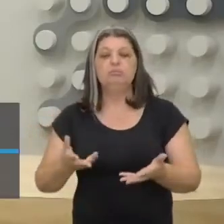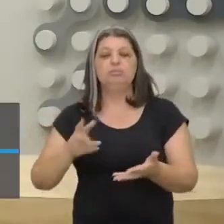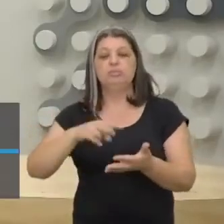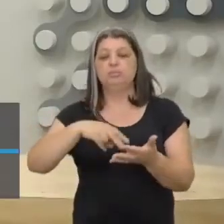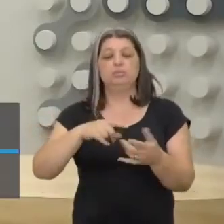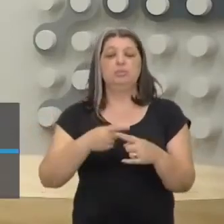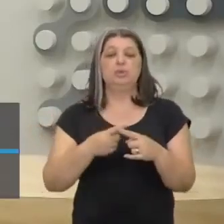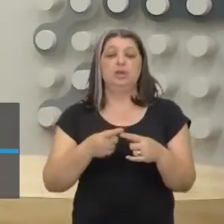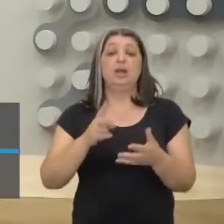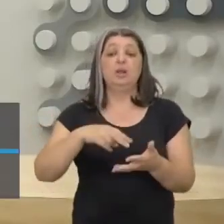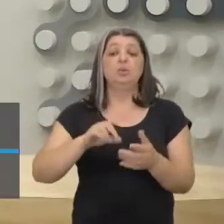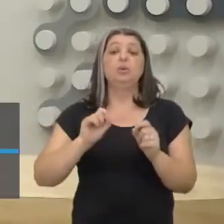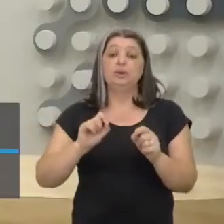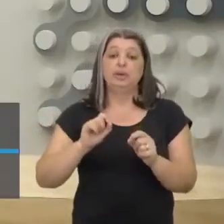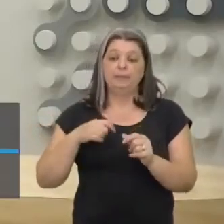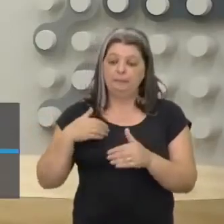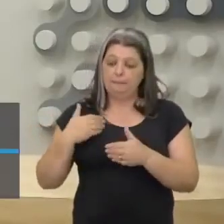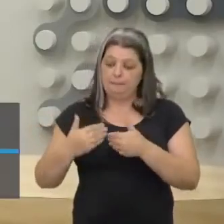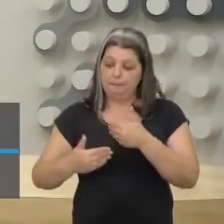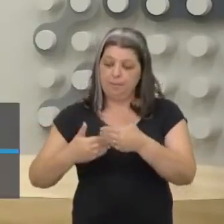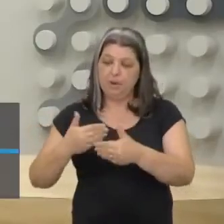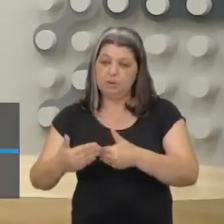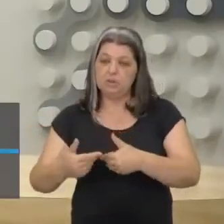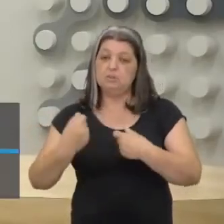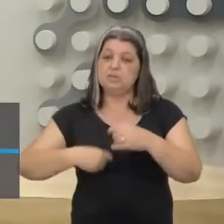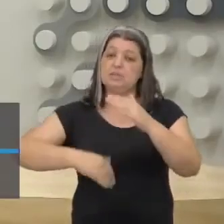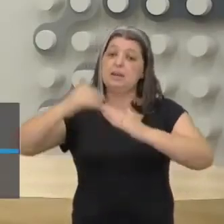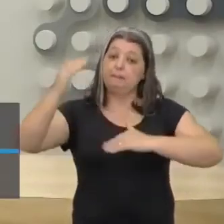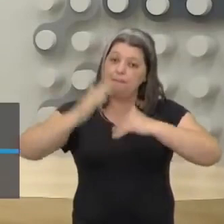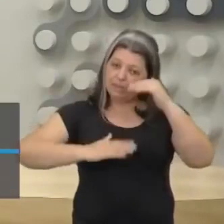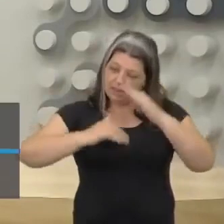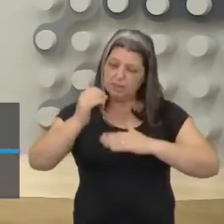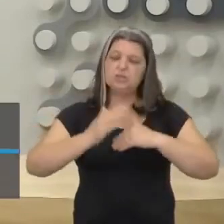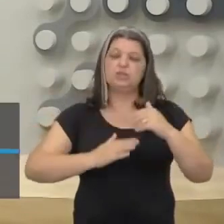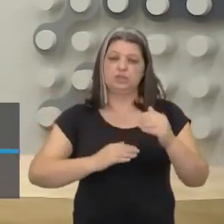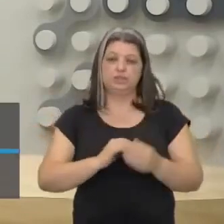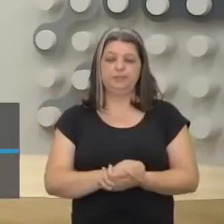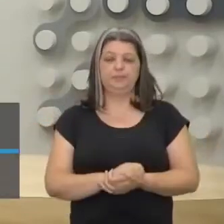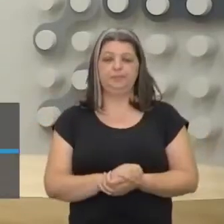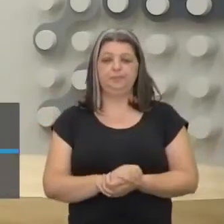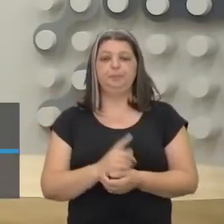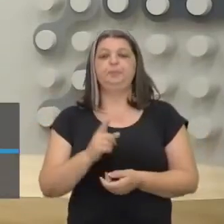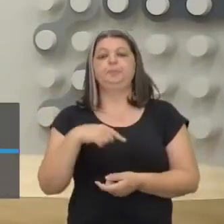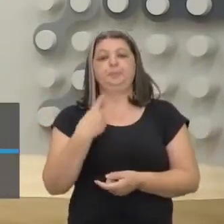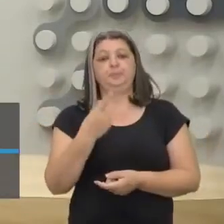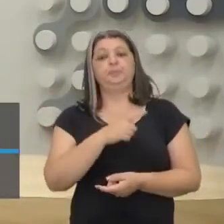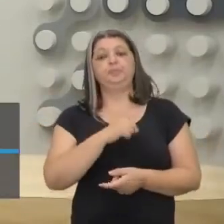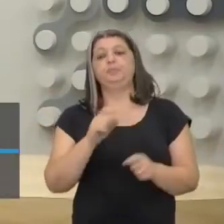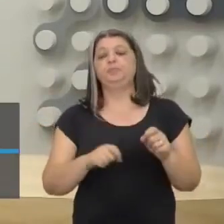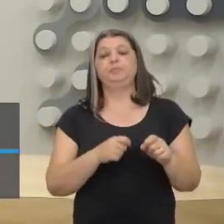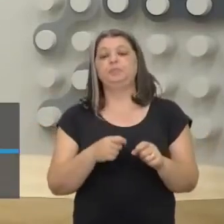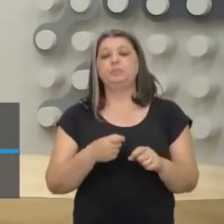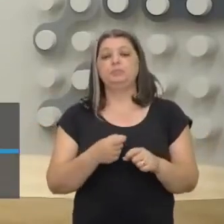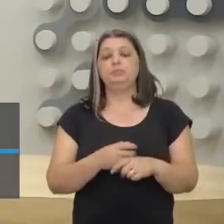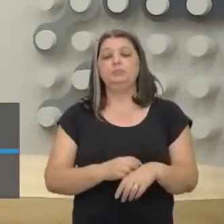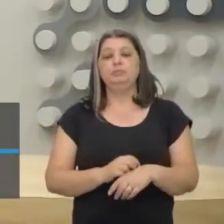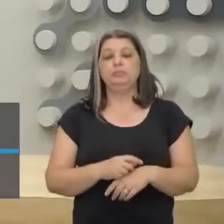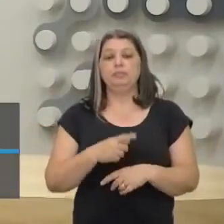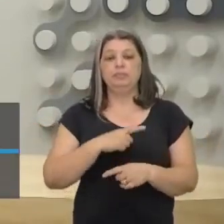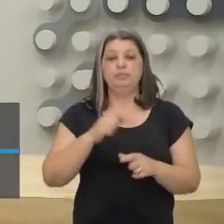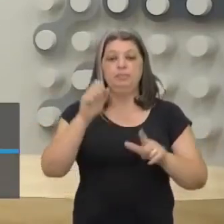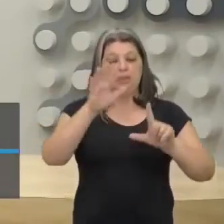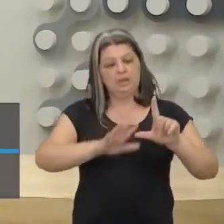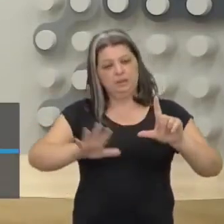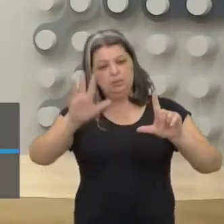porque leitura é um processo, você tem que ter a prática de leitura, né? E nós temos, porque nunca se viu, né, gente, tanta